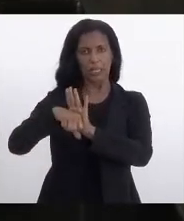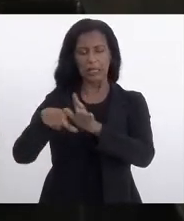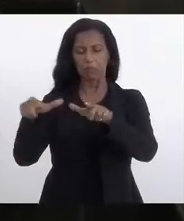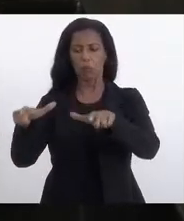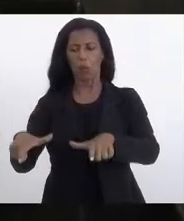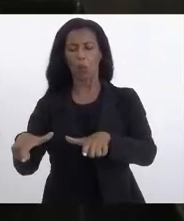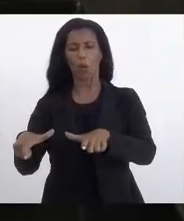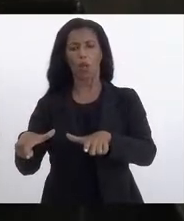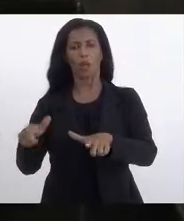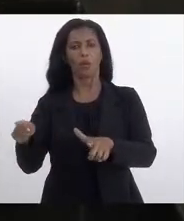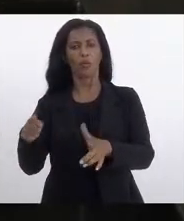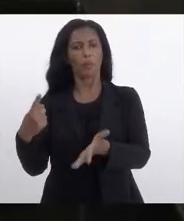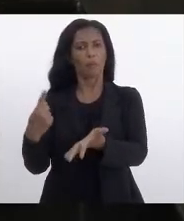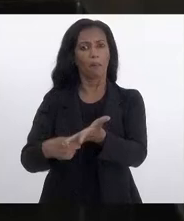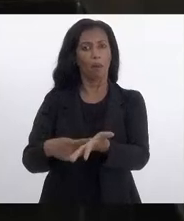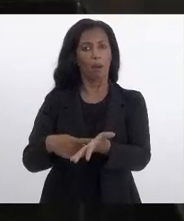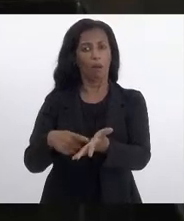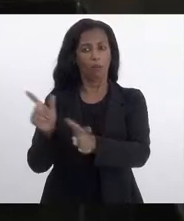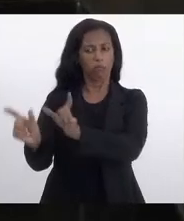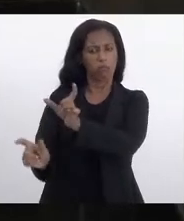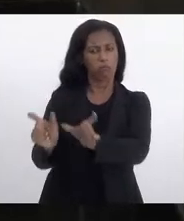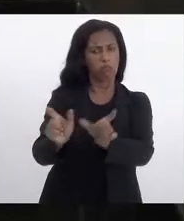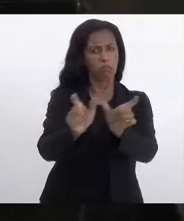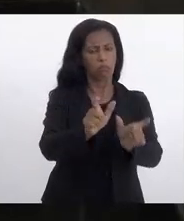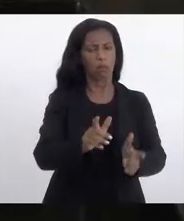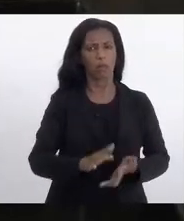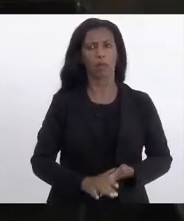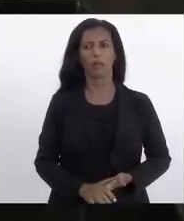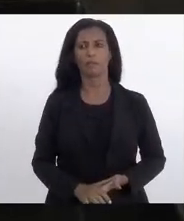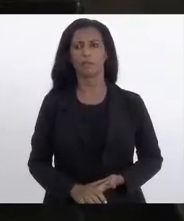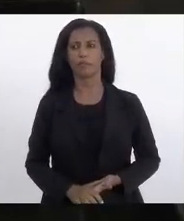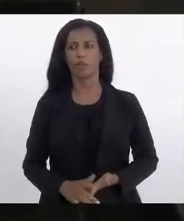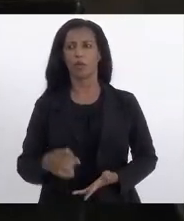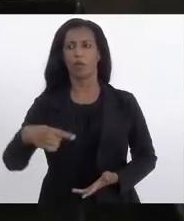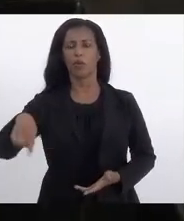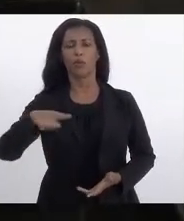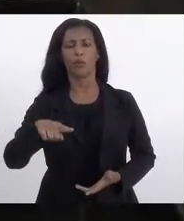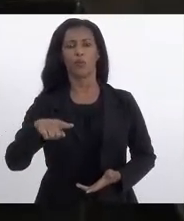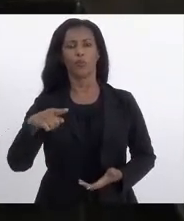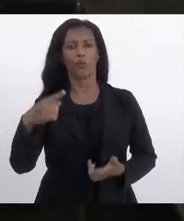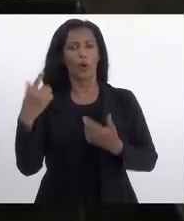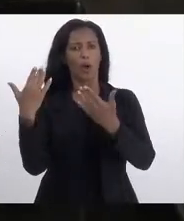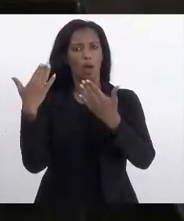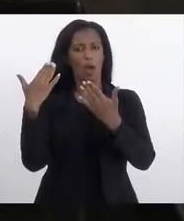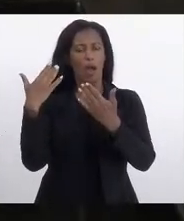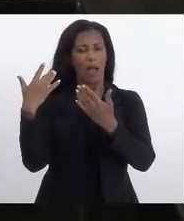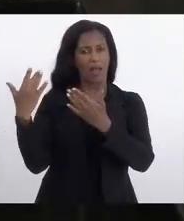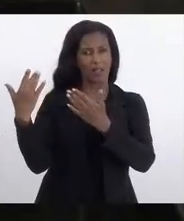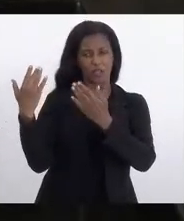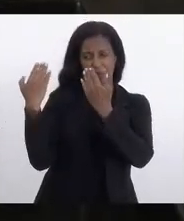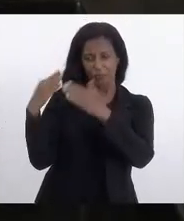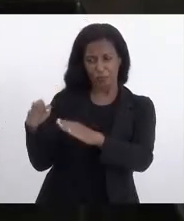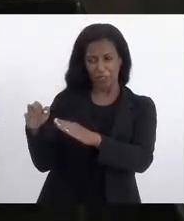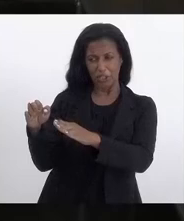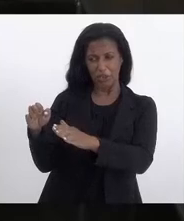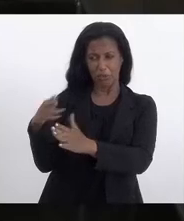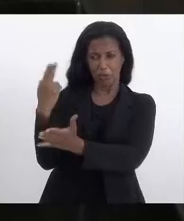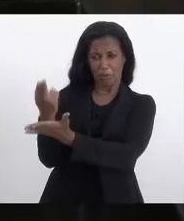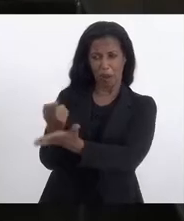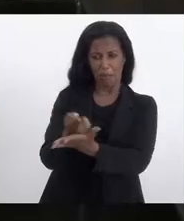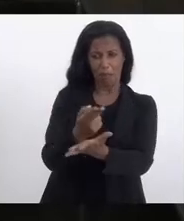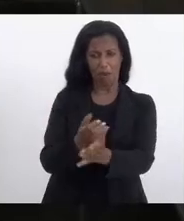foi modificado, os personagens foram, as vítimas foram deslocadas do local onde foram